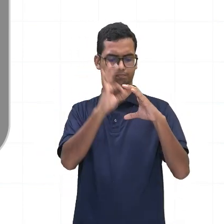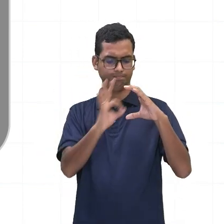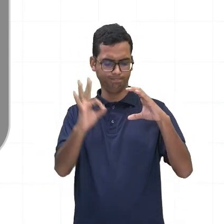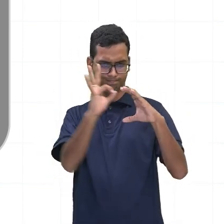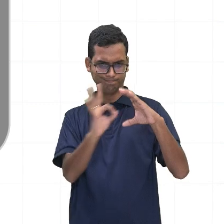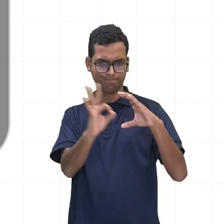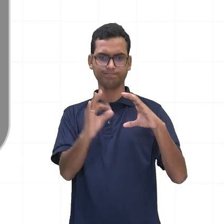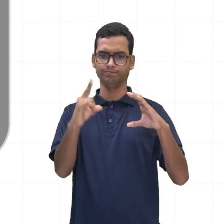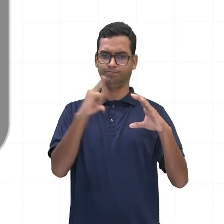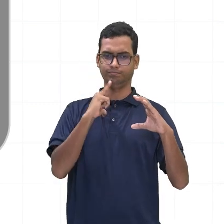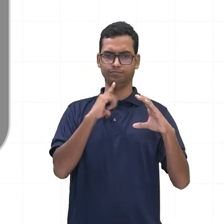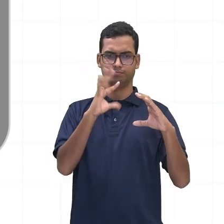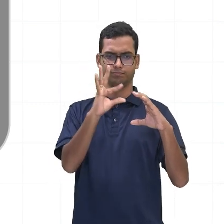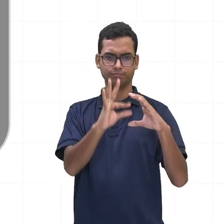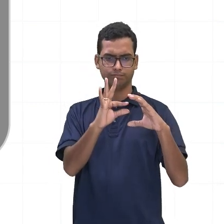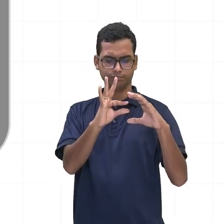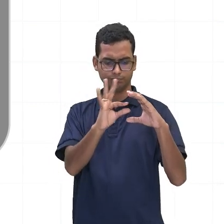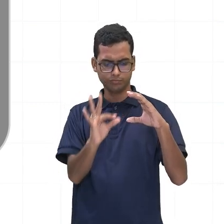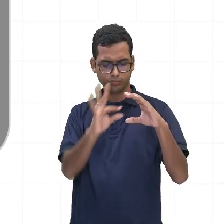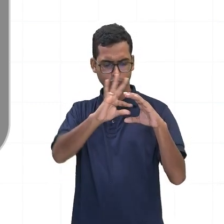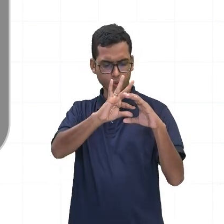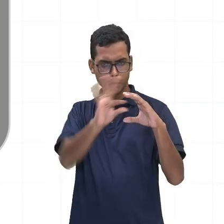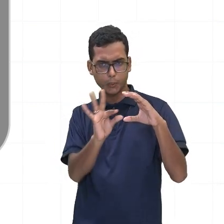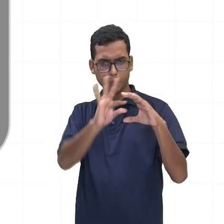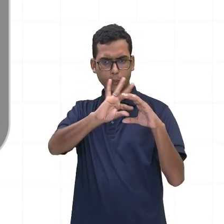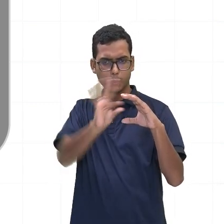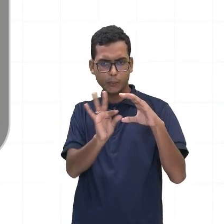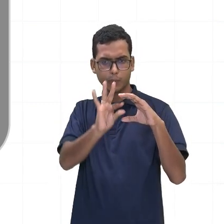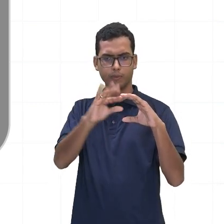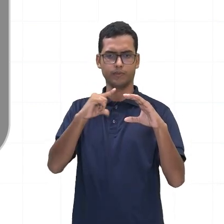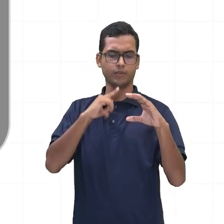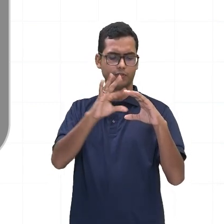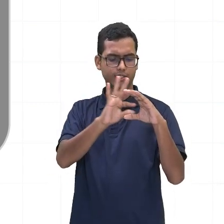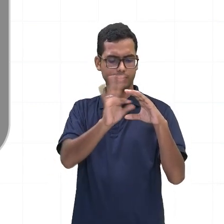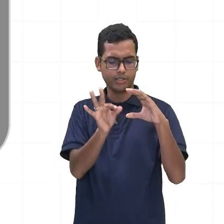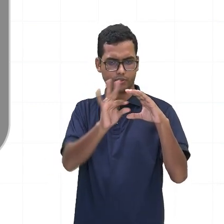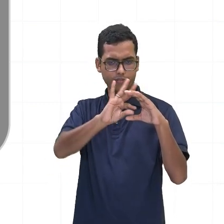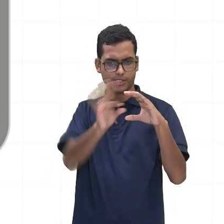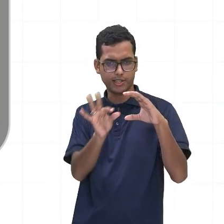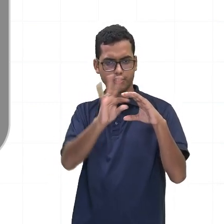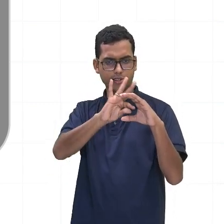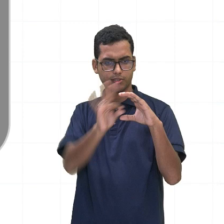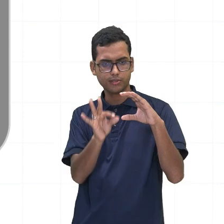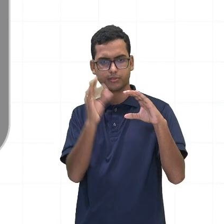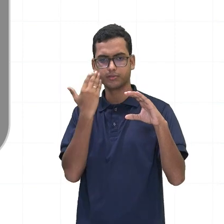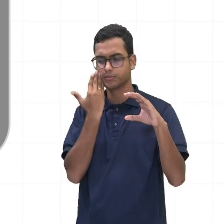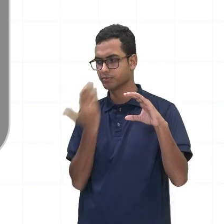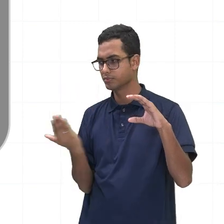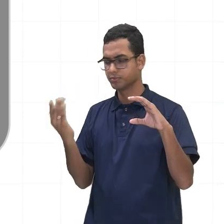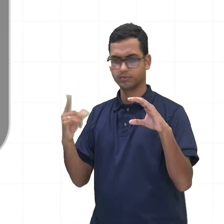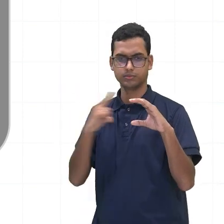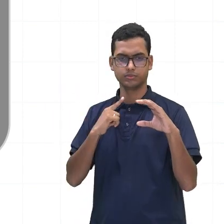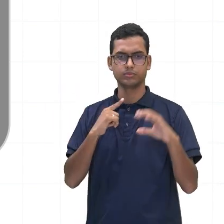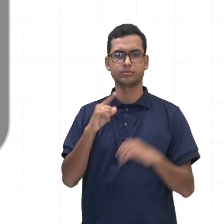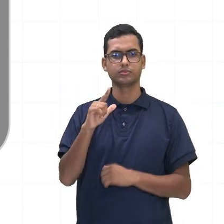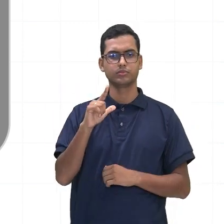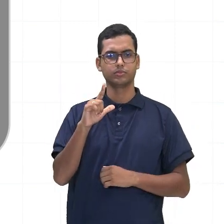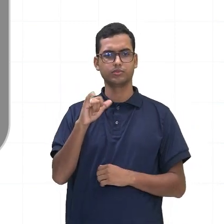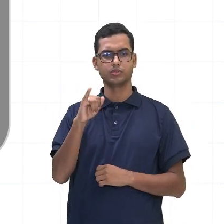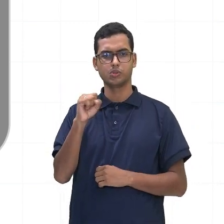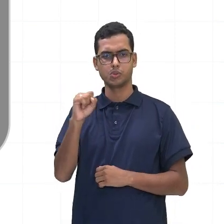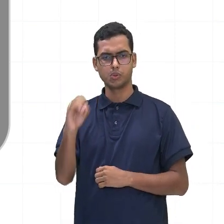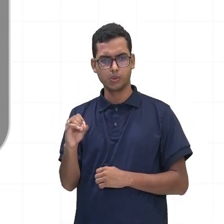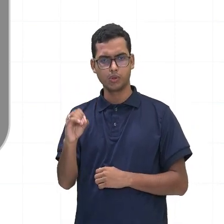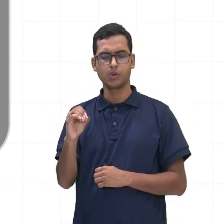sacos achatados, né? São dois, o retículo endoplasmático liso e o rugoso. O liso não tem